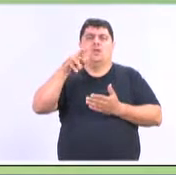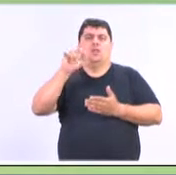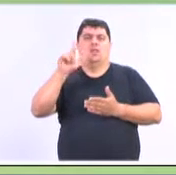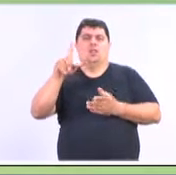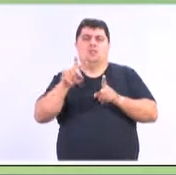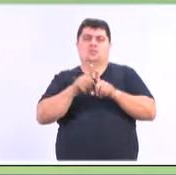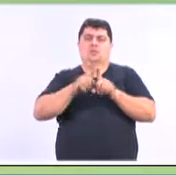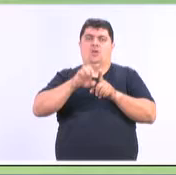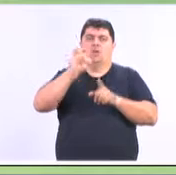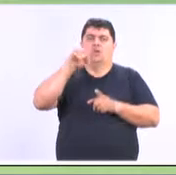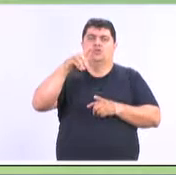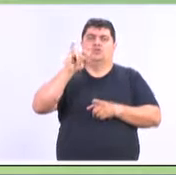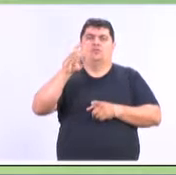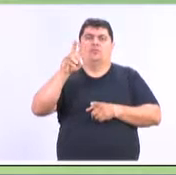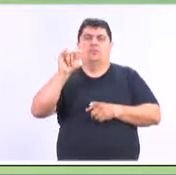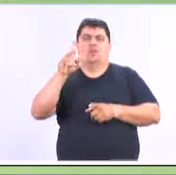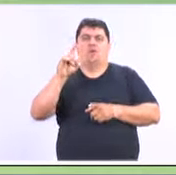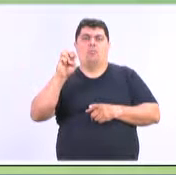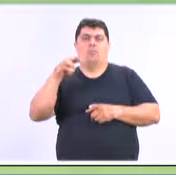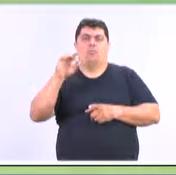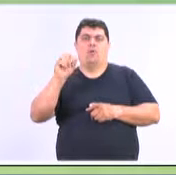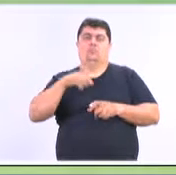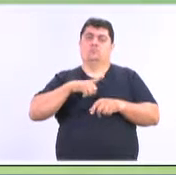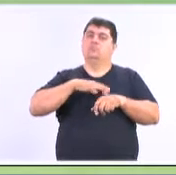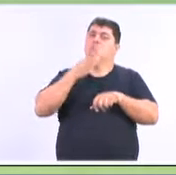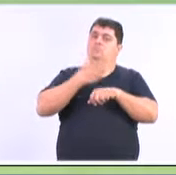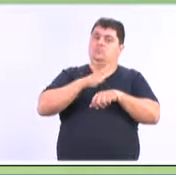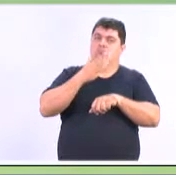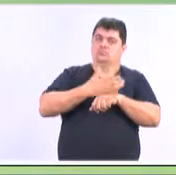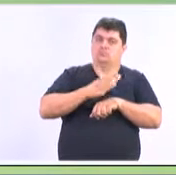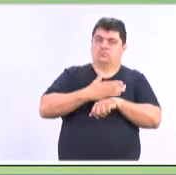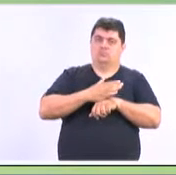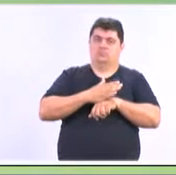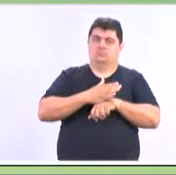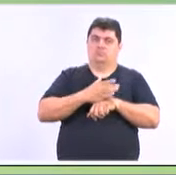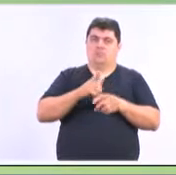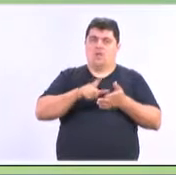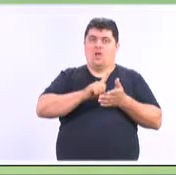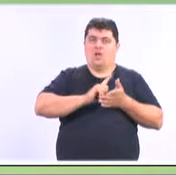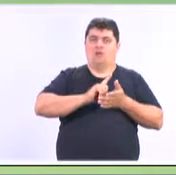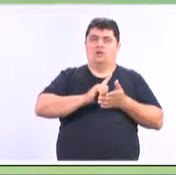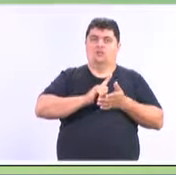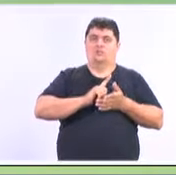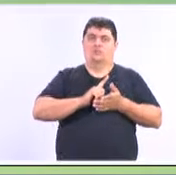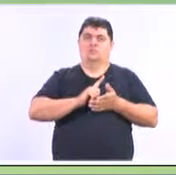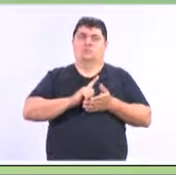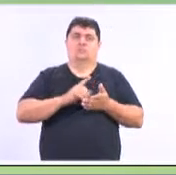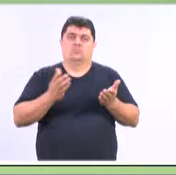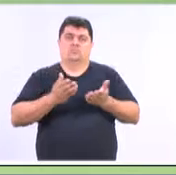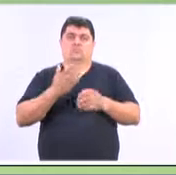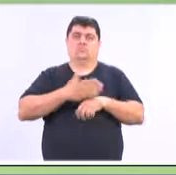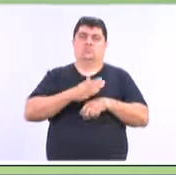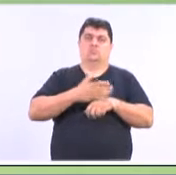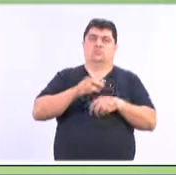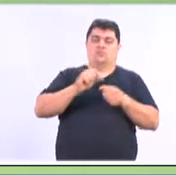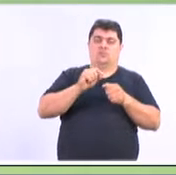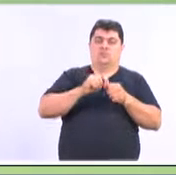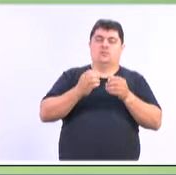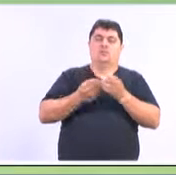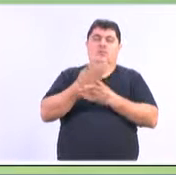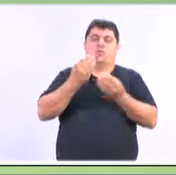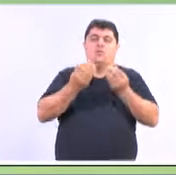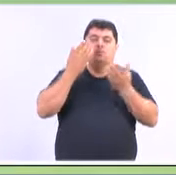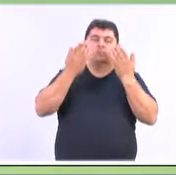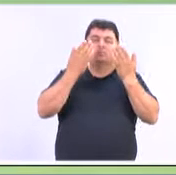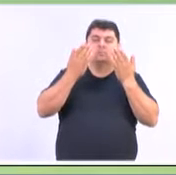de endividamento. Teremos uma tarefa, na semana anterior vai ficar sem tarefa, teremos a tarefa elaboração e